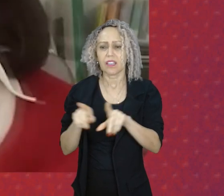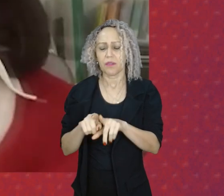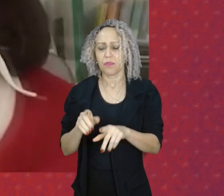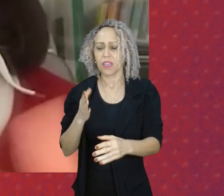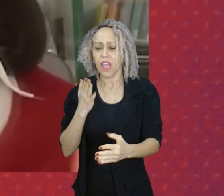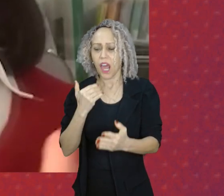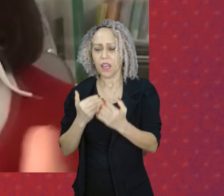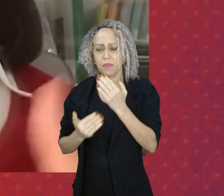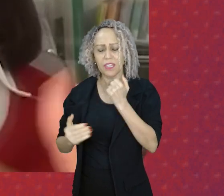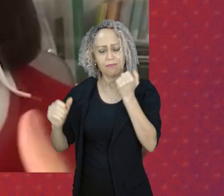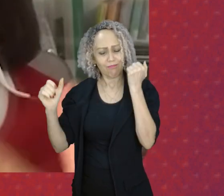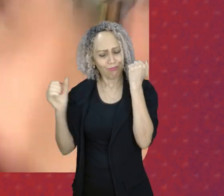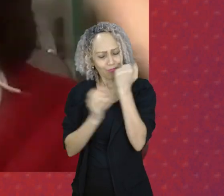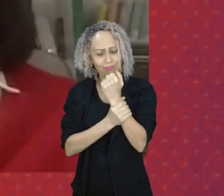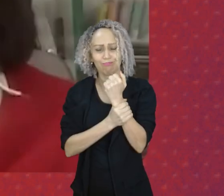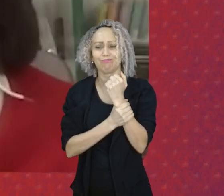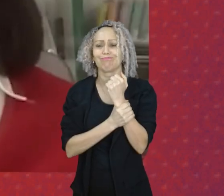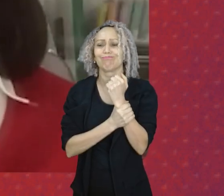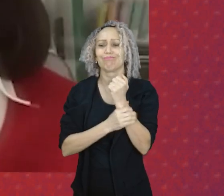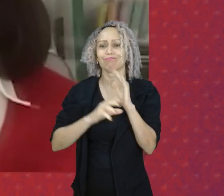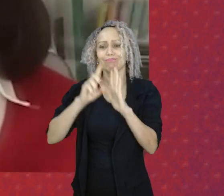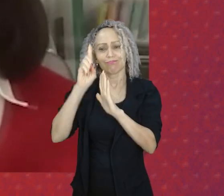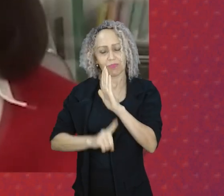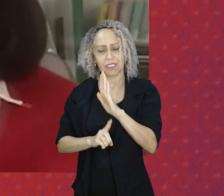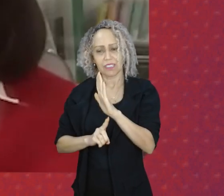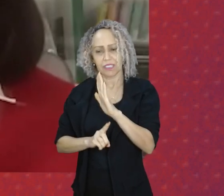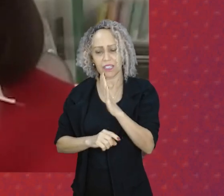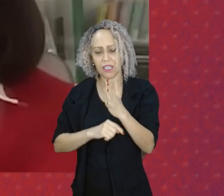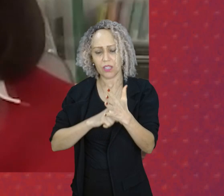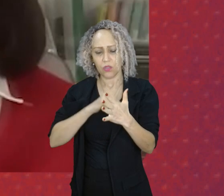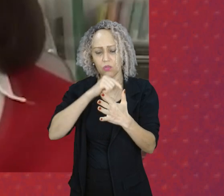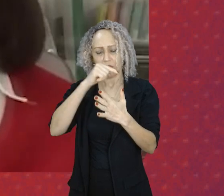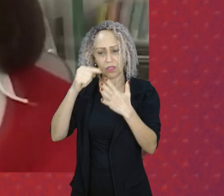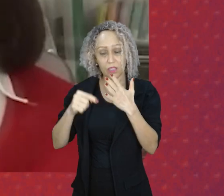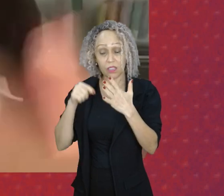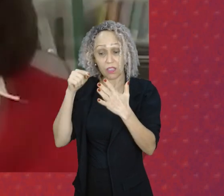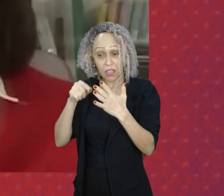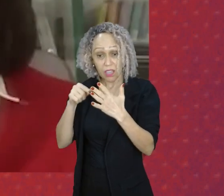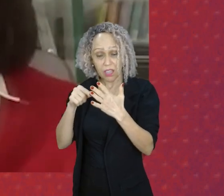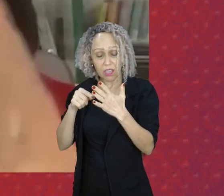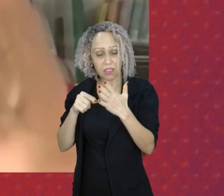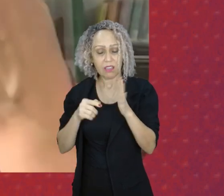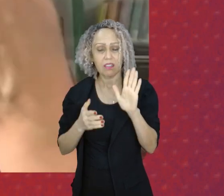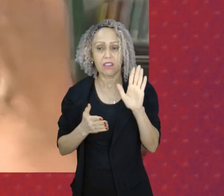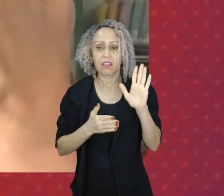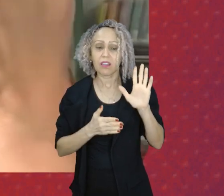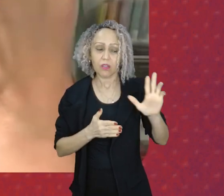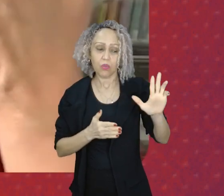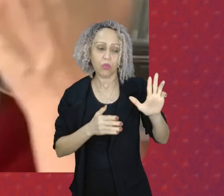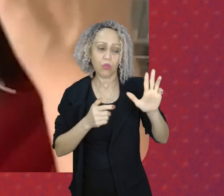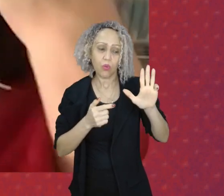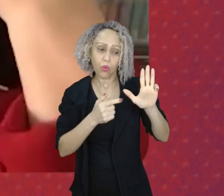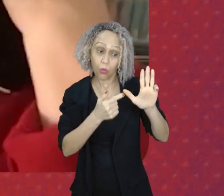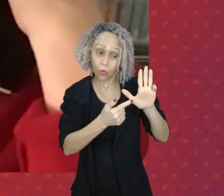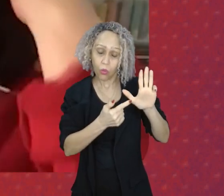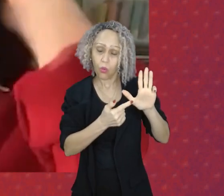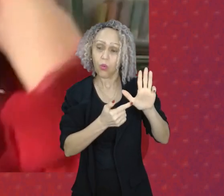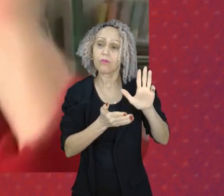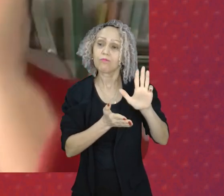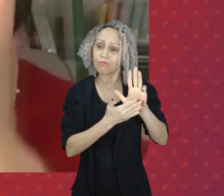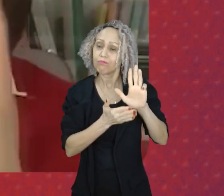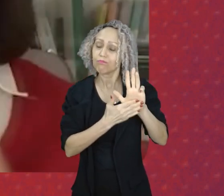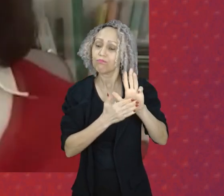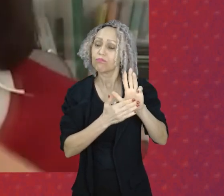alimentação. Tudo que está no horizonte daquilo que o presidente Lula anunciou no processo eleitoral e